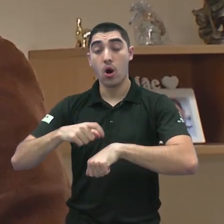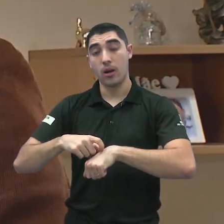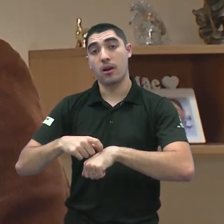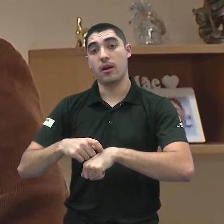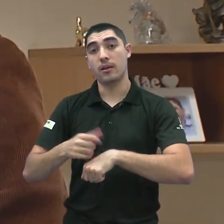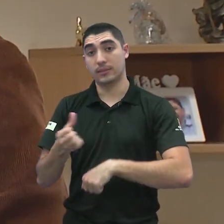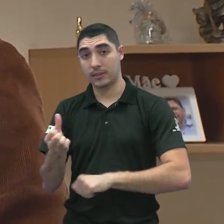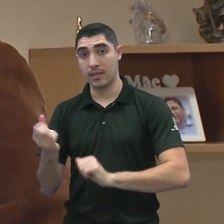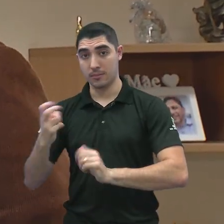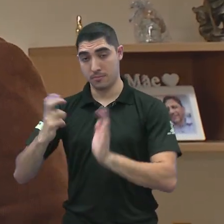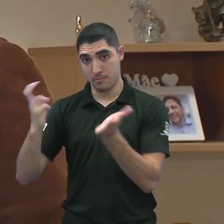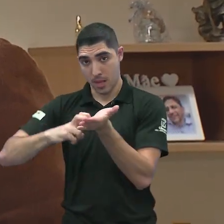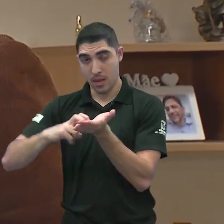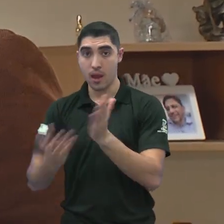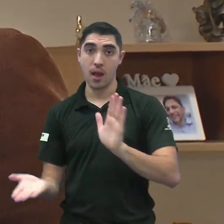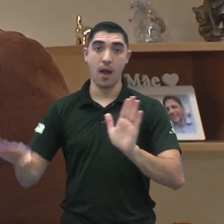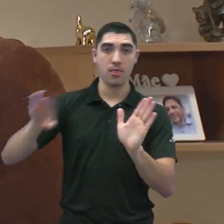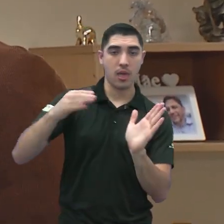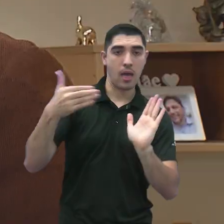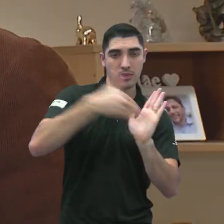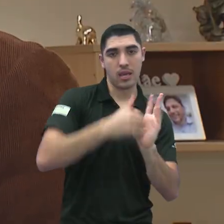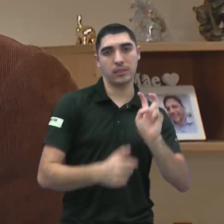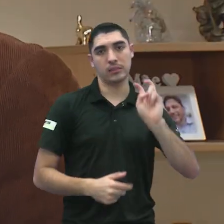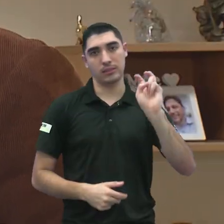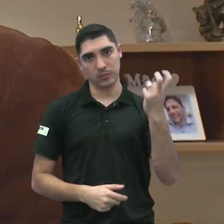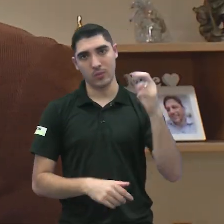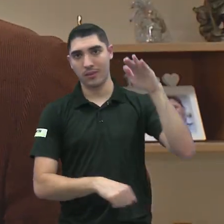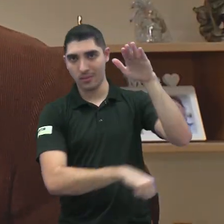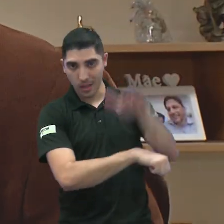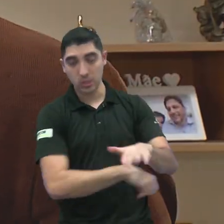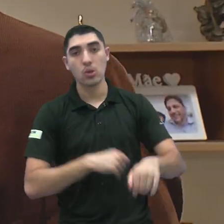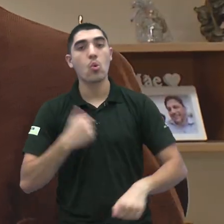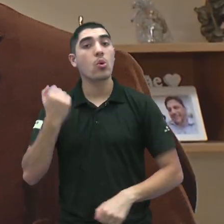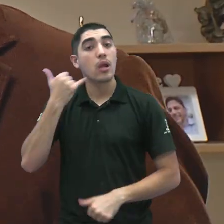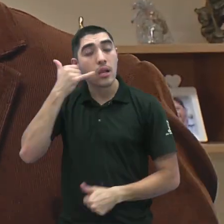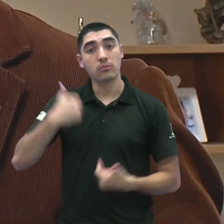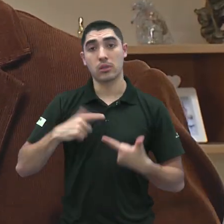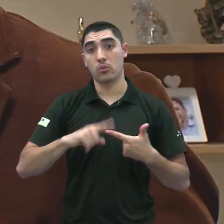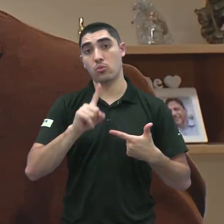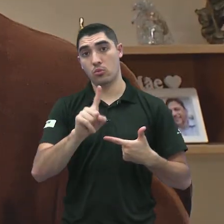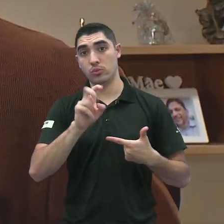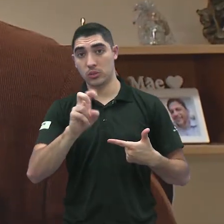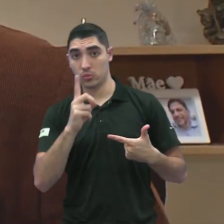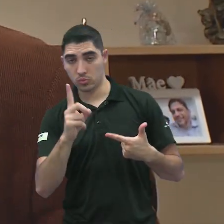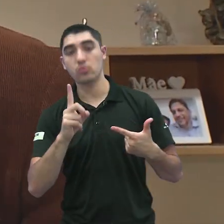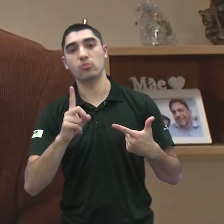até às 5 horas da tarde, até às 17 horas. Telefones